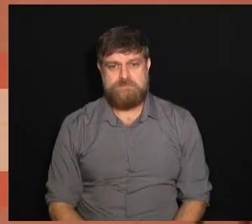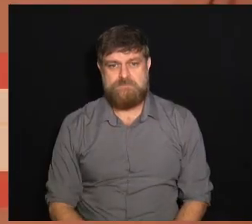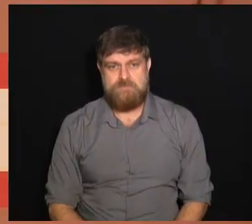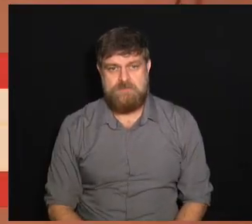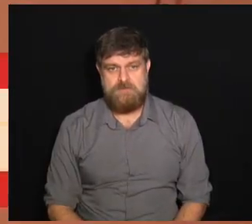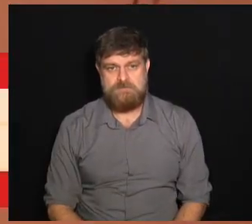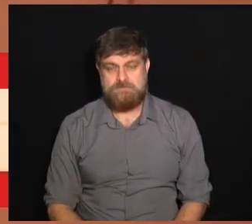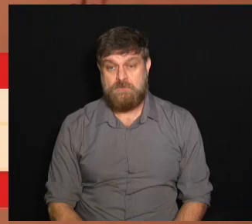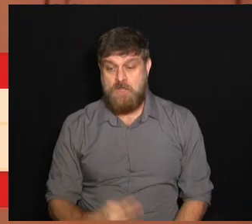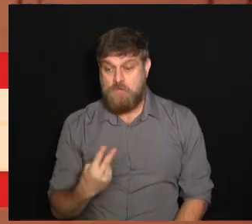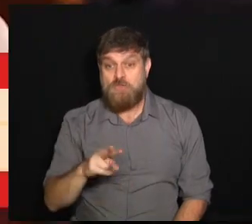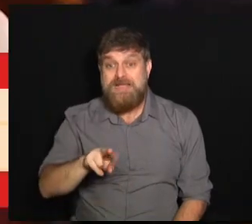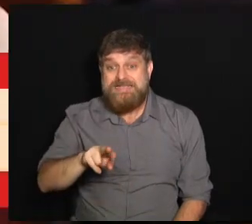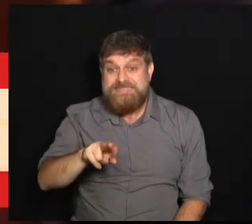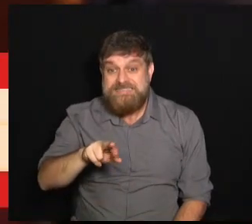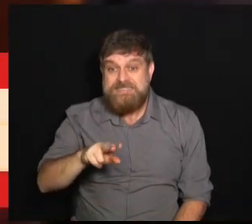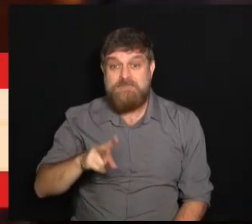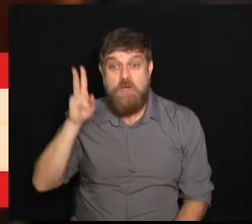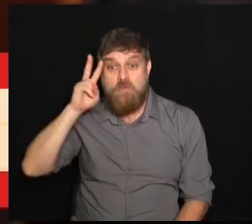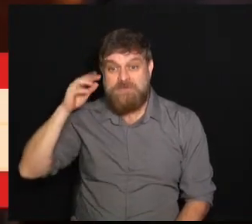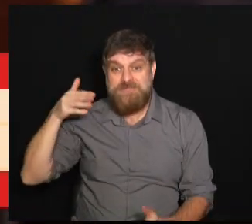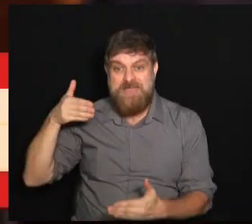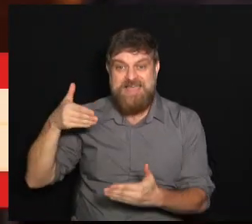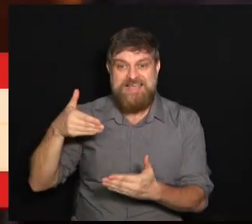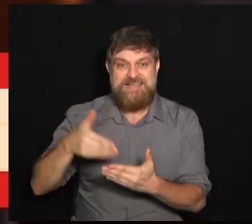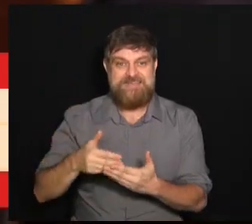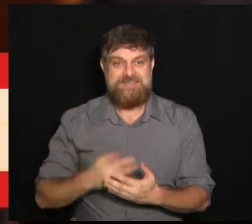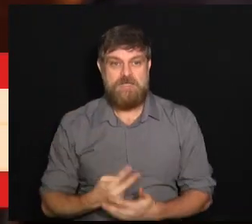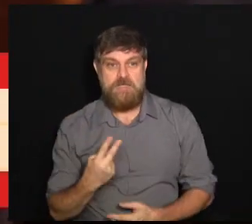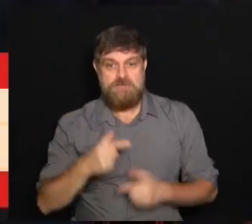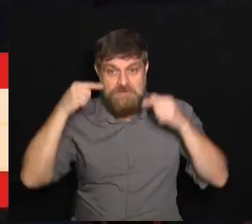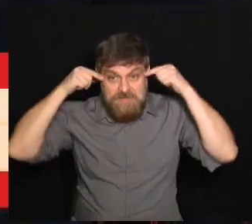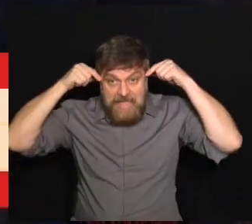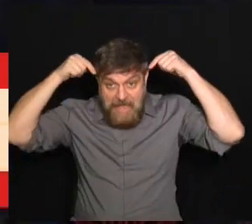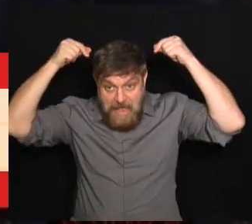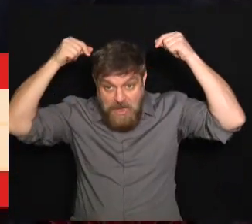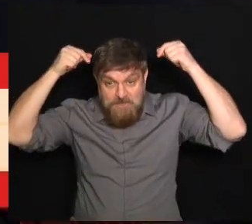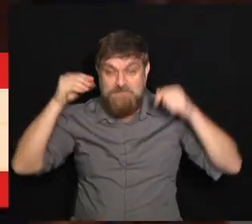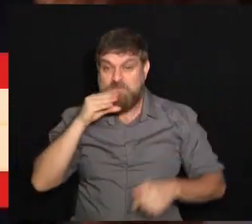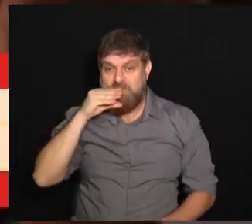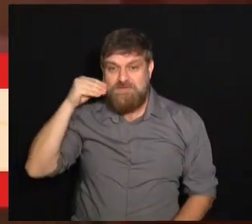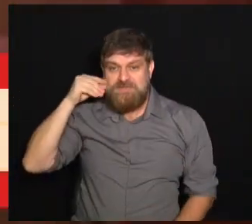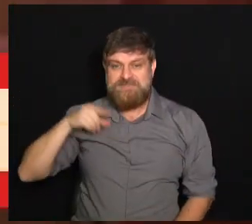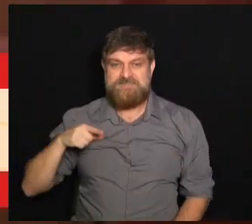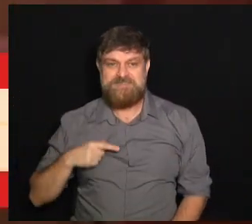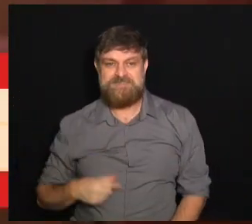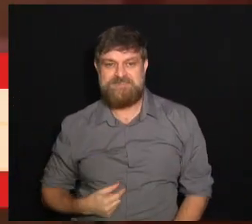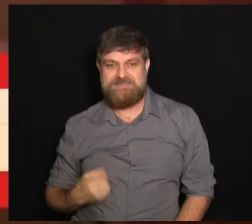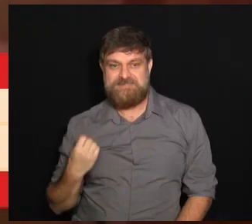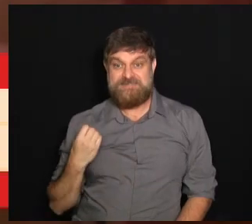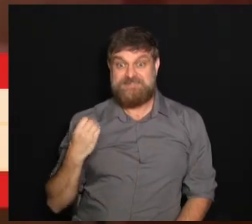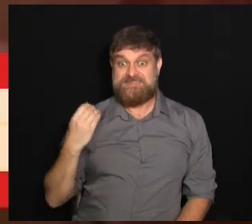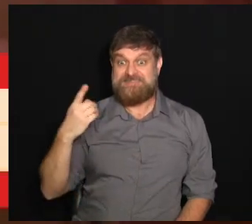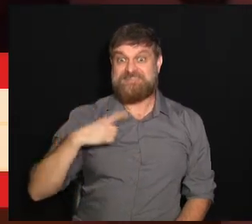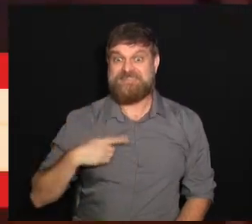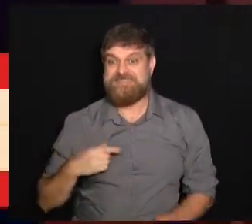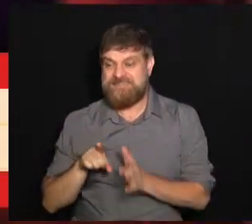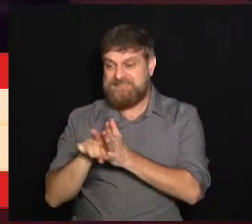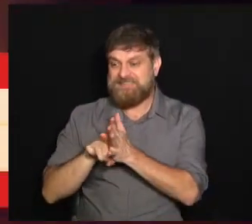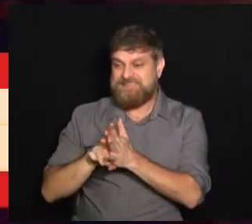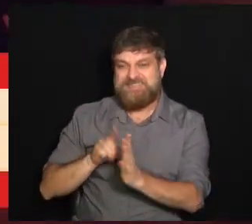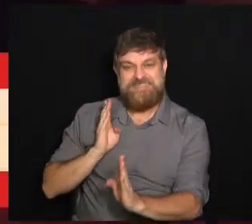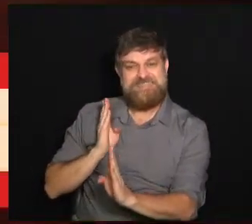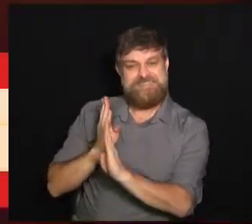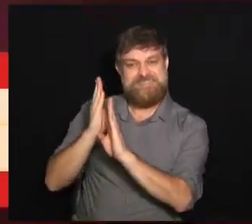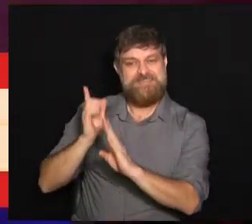Em Dois Irmãos, Uma Jornada Fantástica, dois elfos adolescentes embarcam em uma jornada incrível para tentar